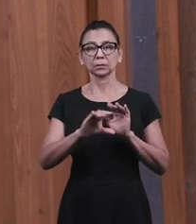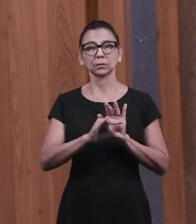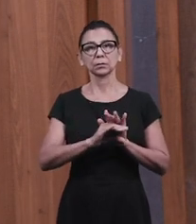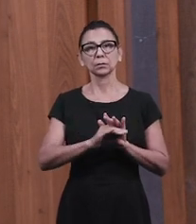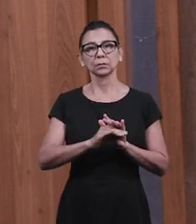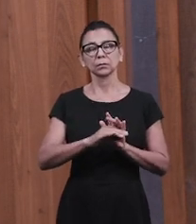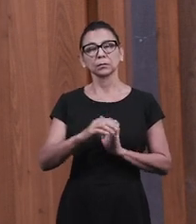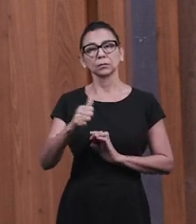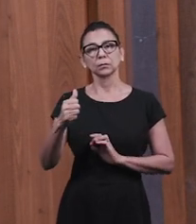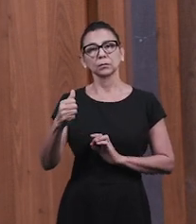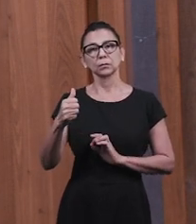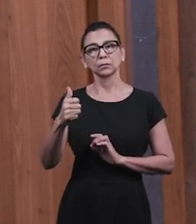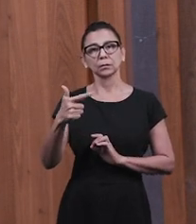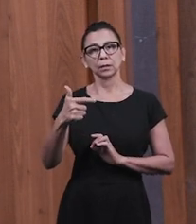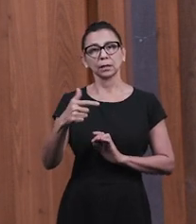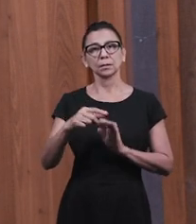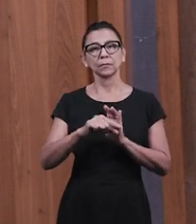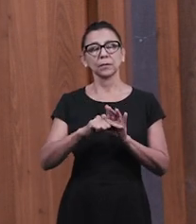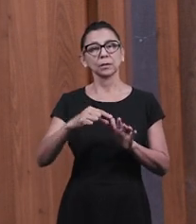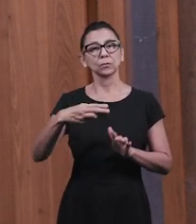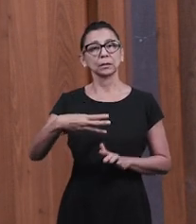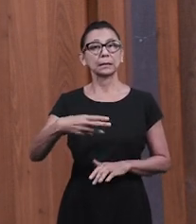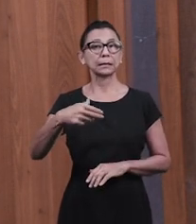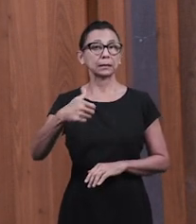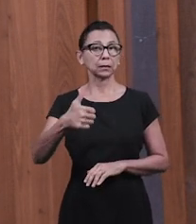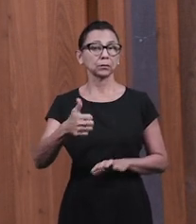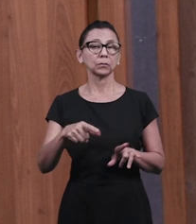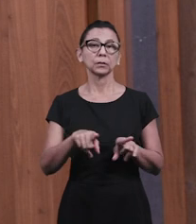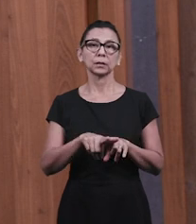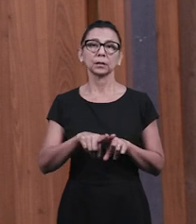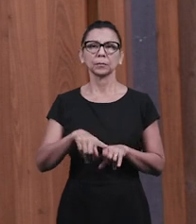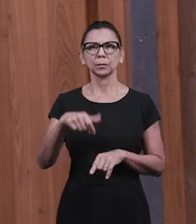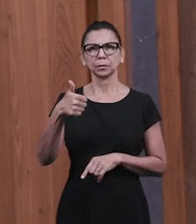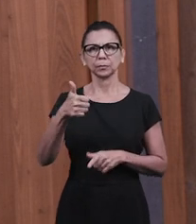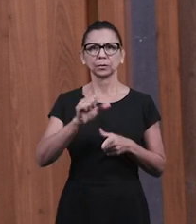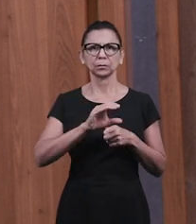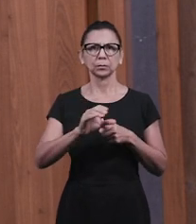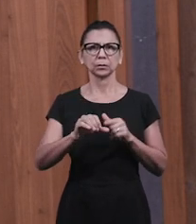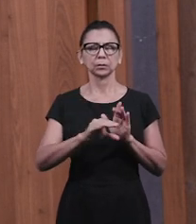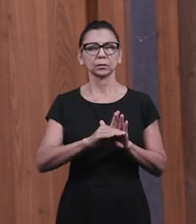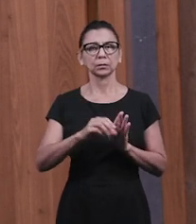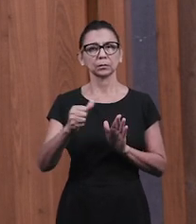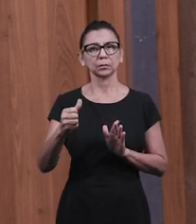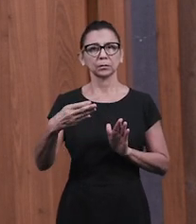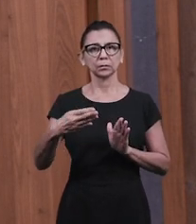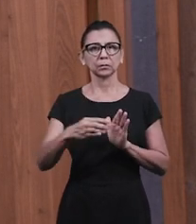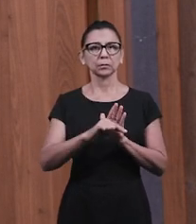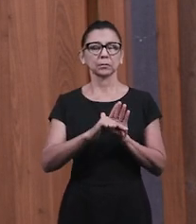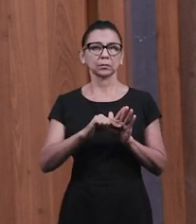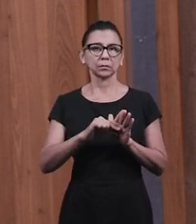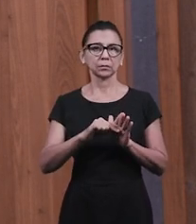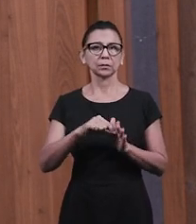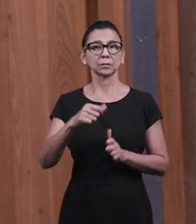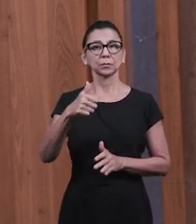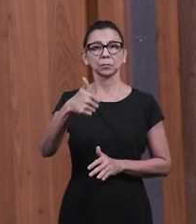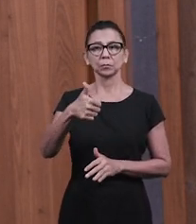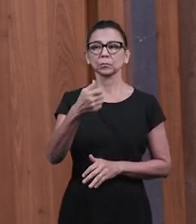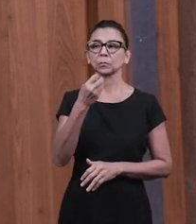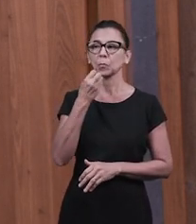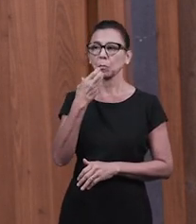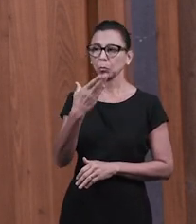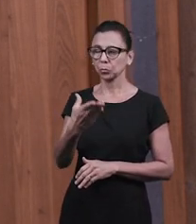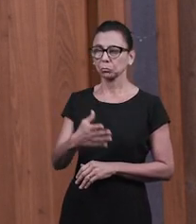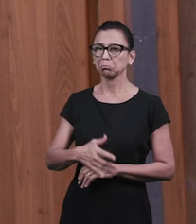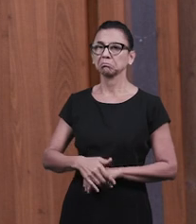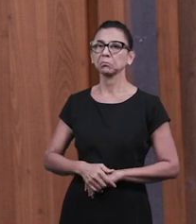Coríntios, capítulo 12, verso 31, e também 1 Coríntios 14, versículo 1. Muito